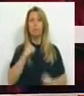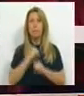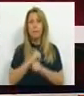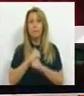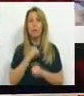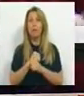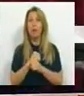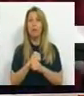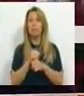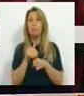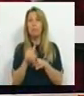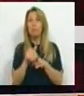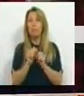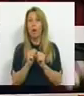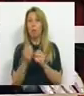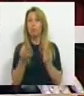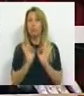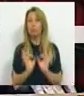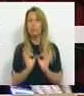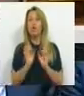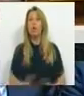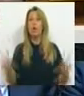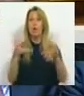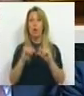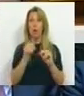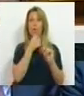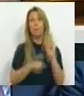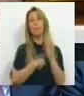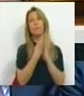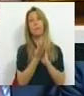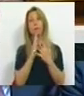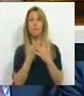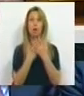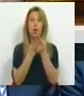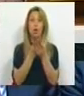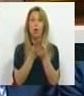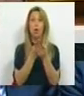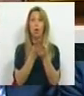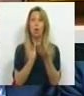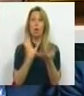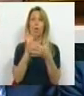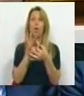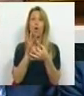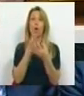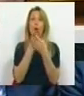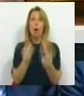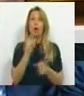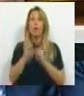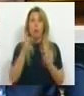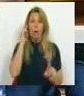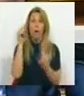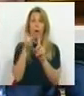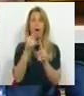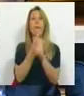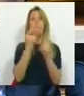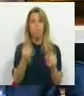prontas novas medidas para fazer face àquilo que são as metas, dado que ainda depois das